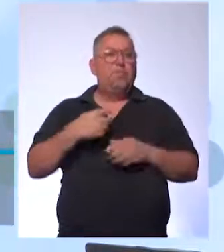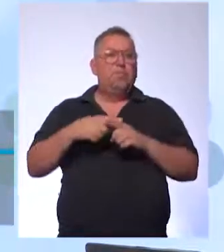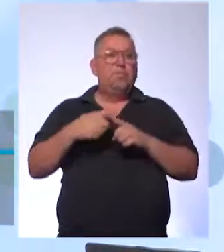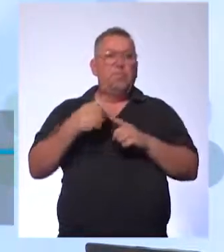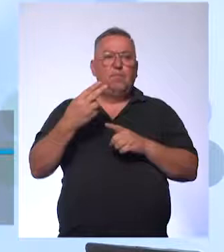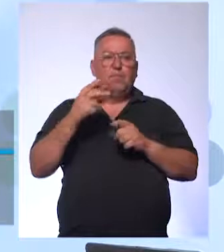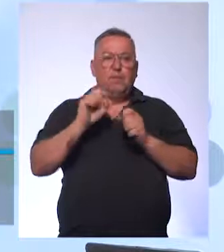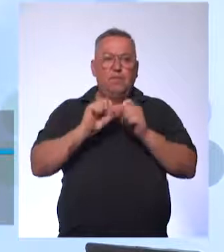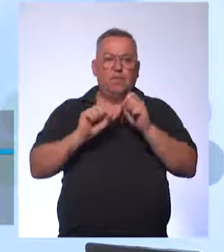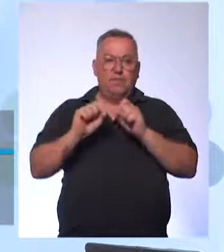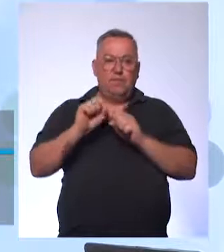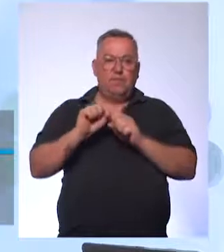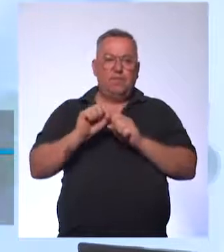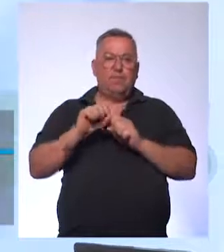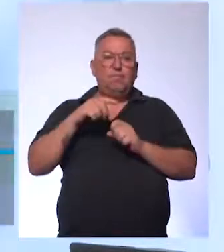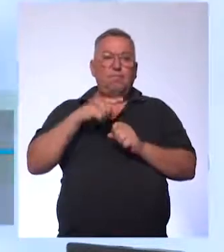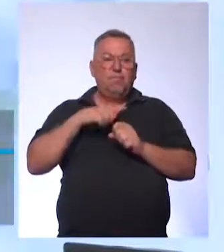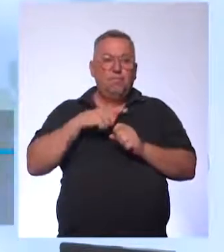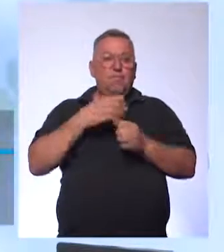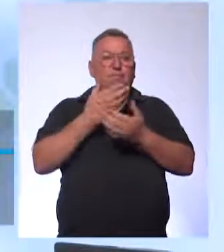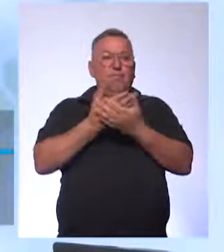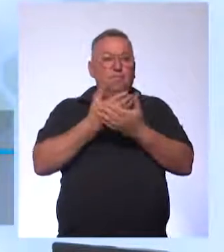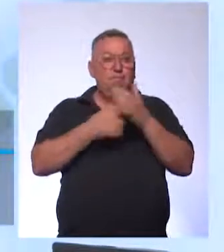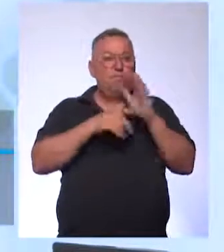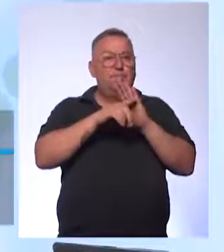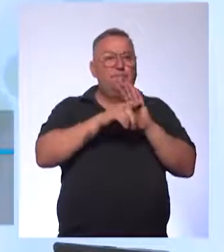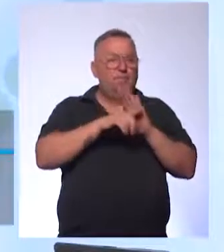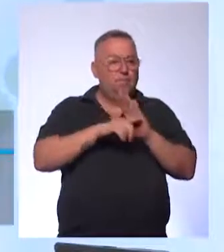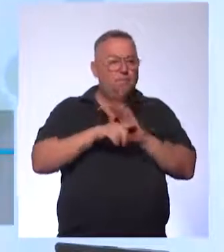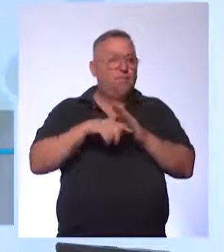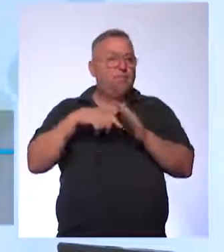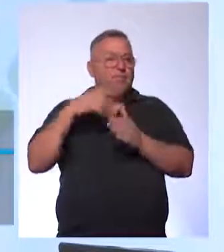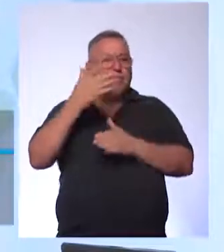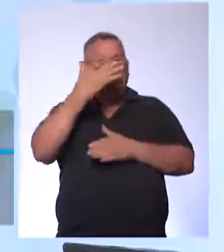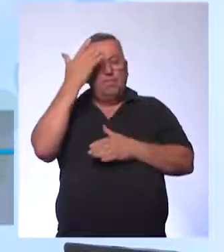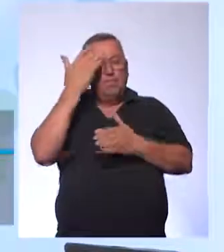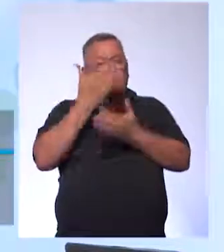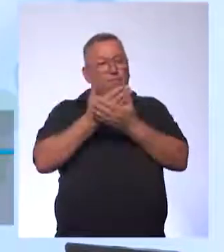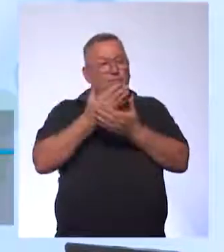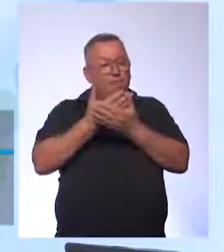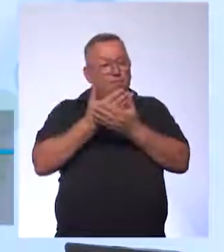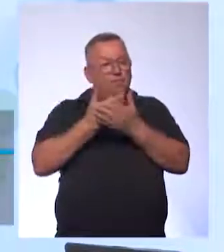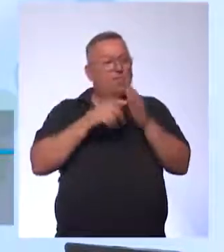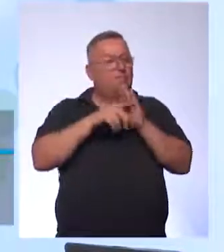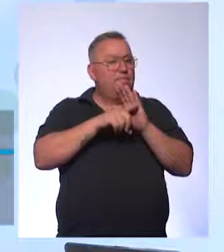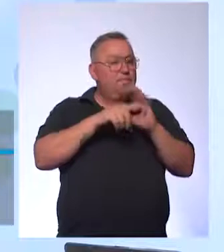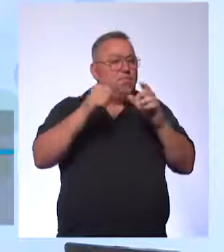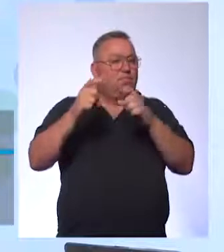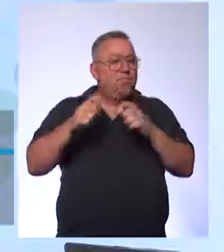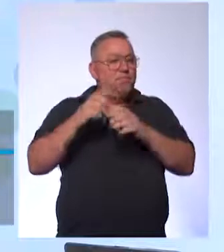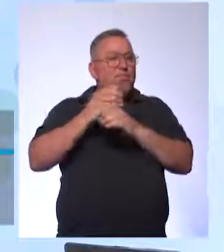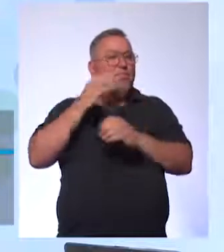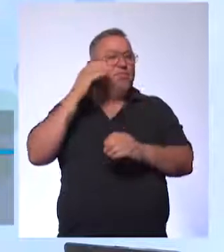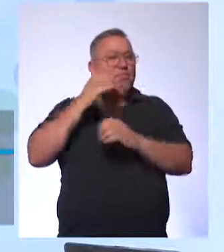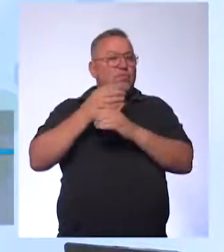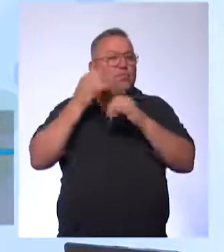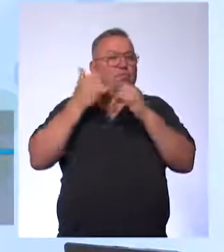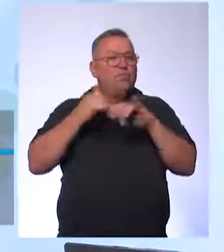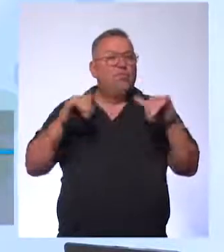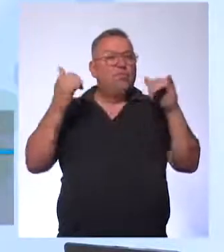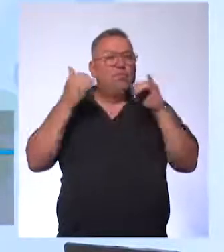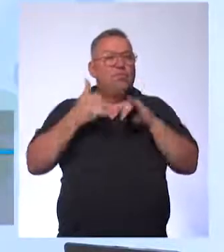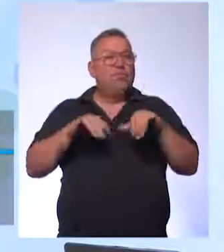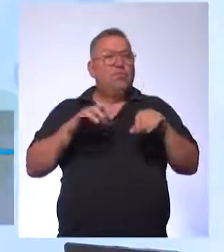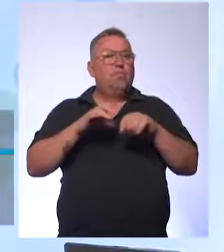dá para fazer? Tá? Então existe o estudo, tá bom? Existem pessoas que estudam isso, existem engenheiros ambientais, engenheiros elétricos,